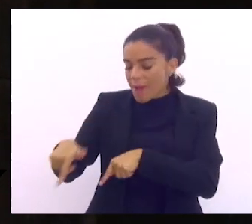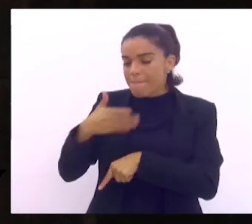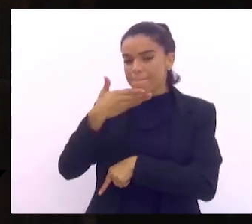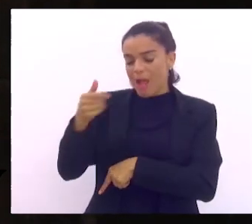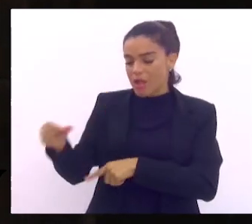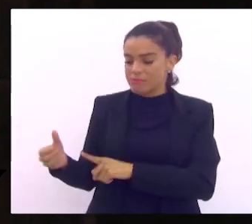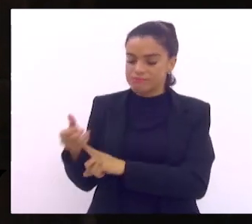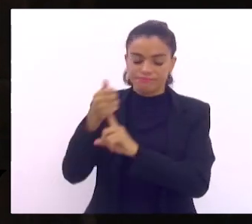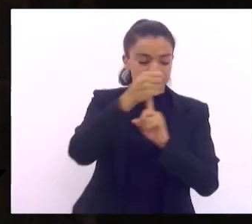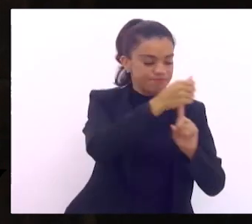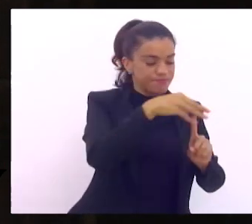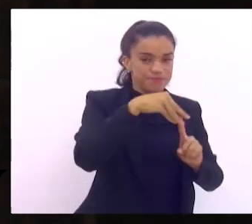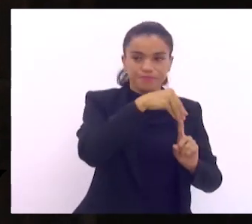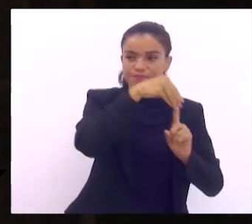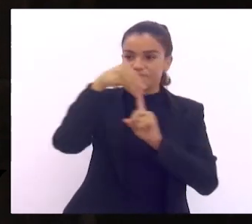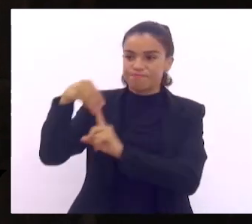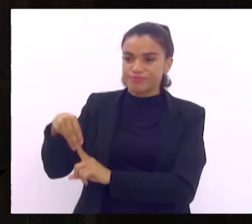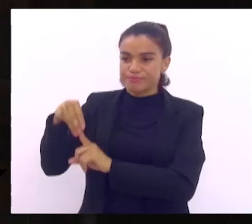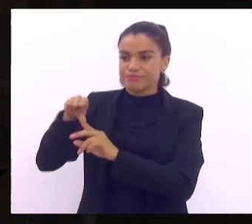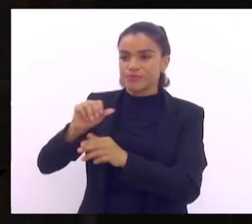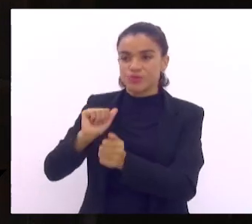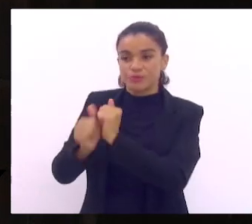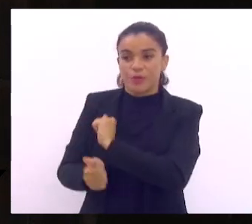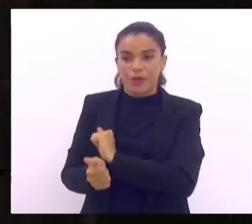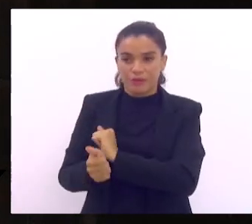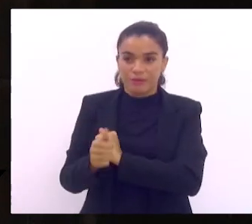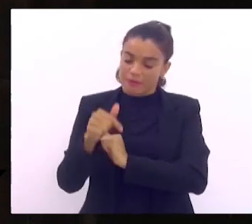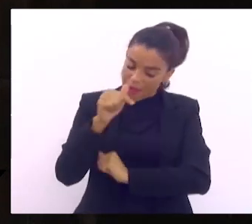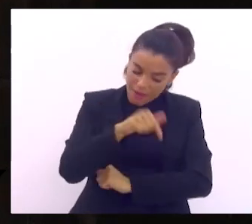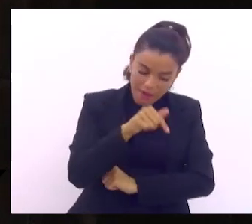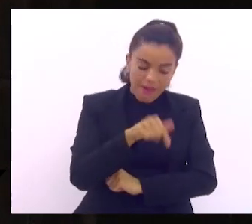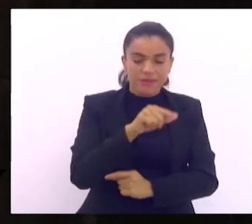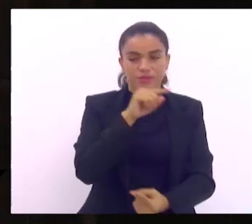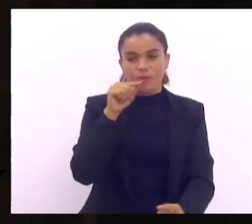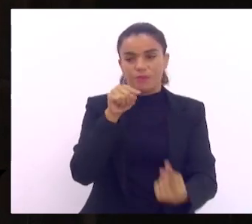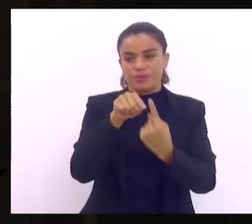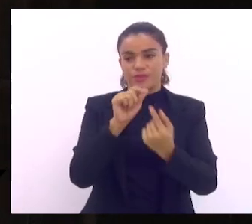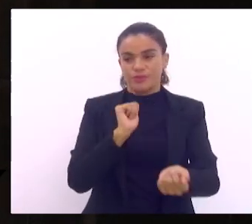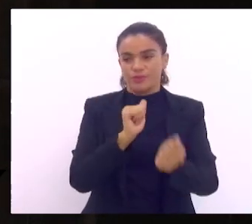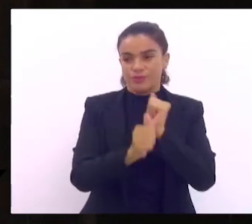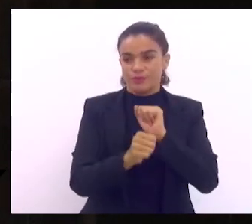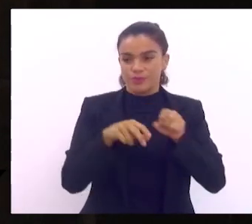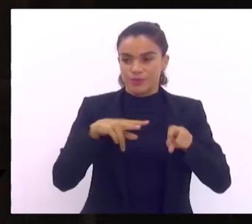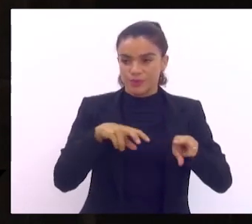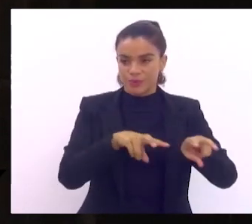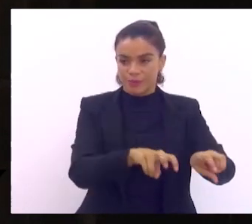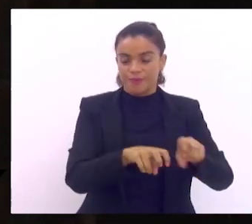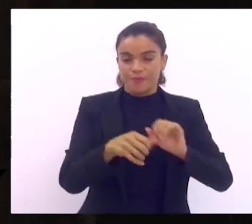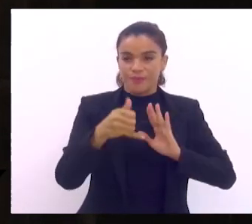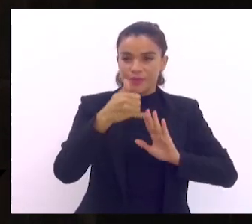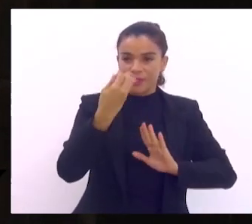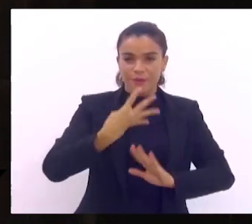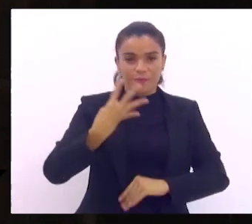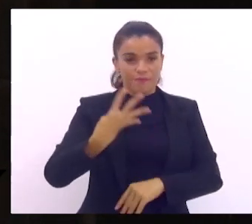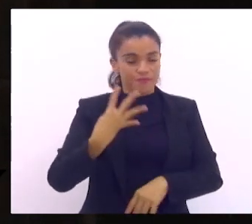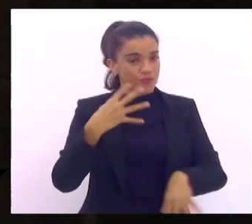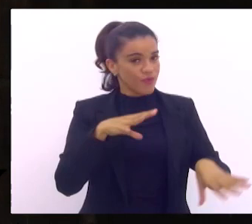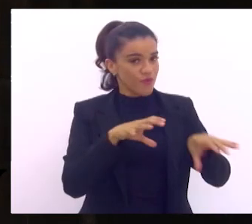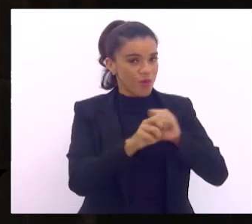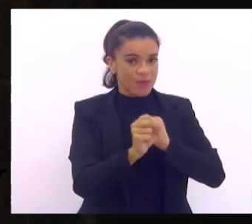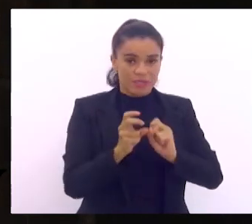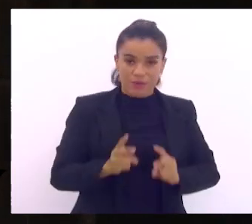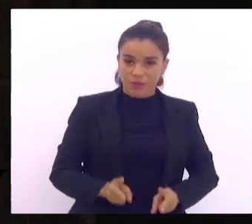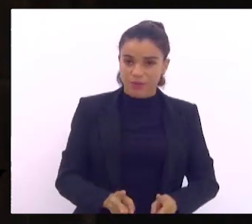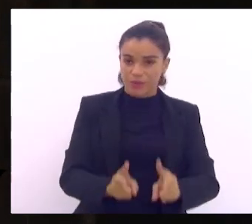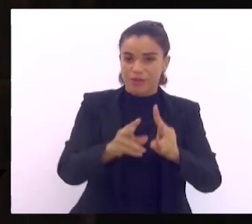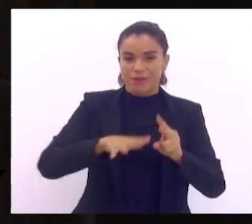Gama Filho com 12 anos de idade. É isso que o atletismo promove. Inciso 4º, formação contínua